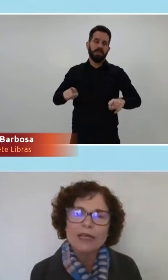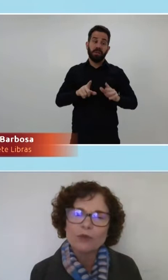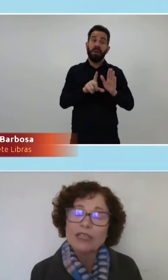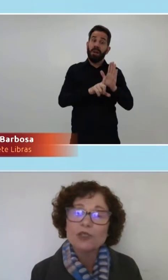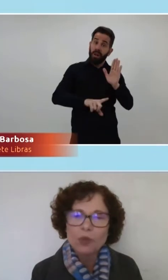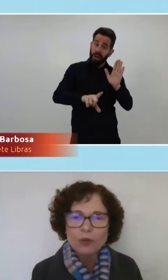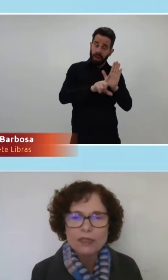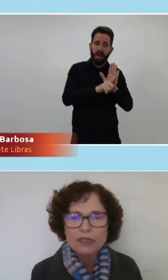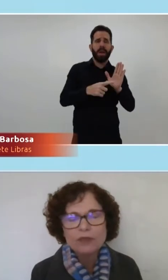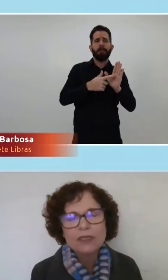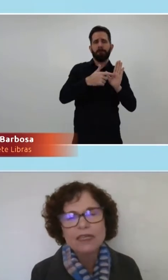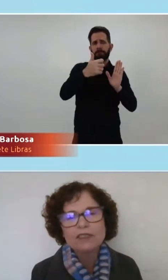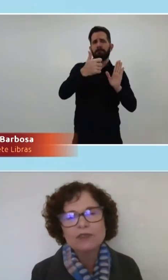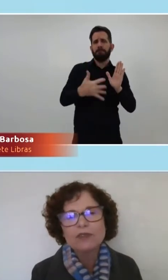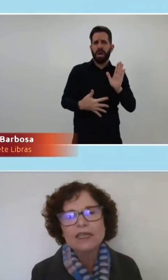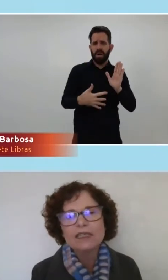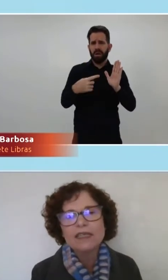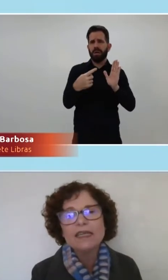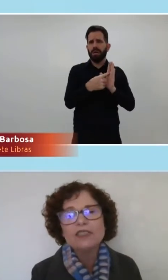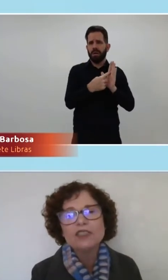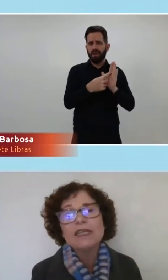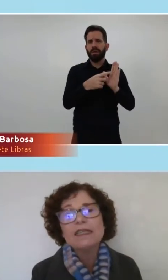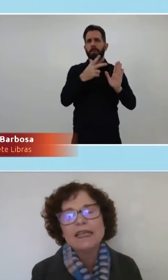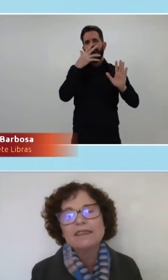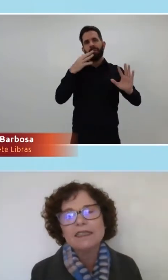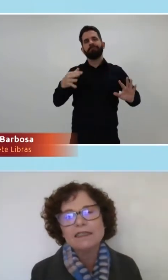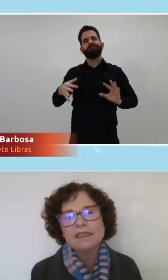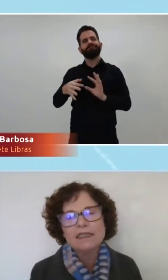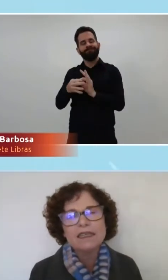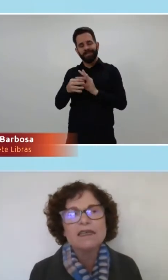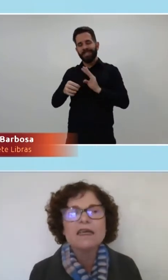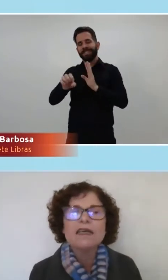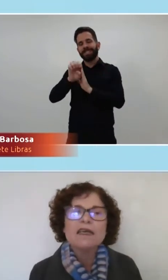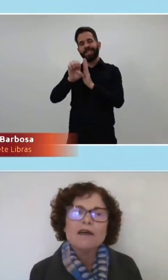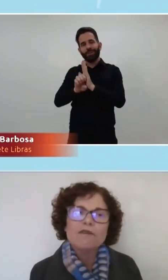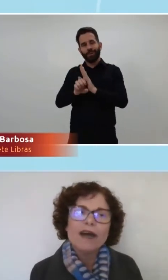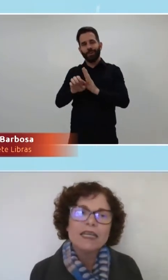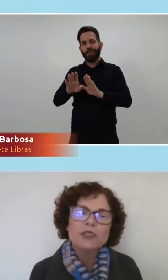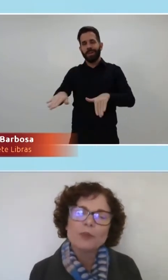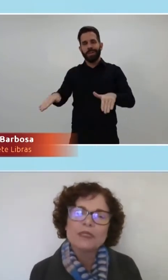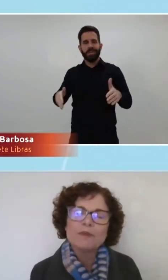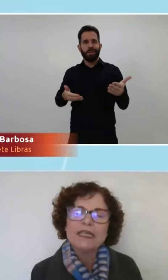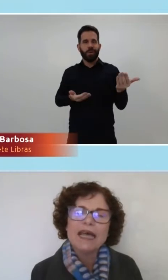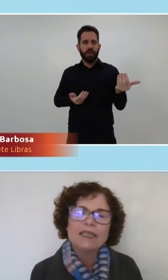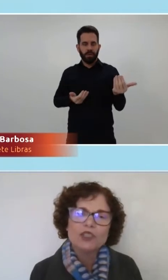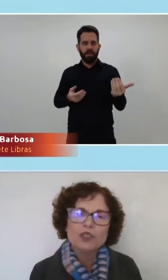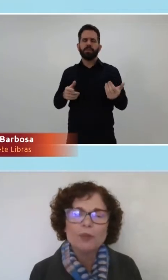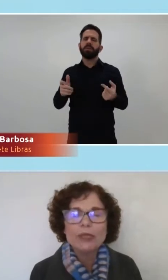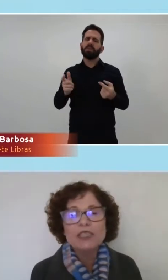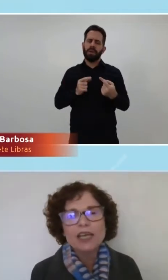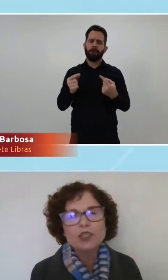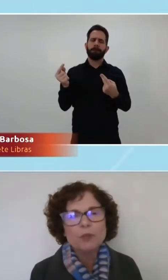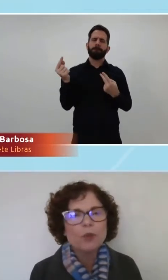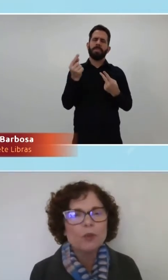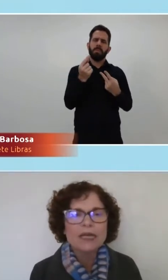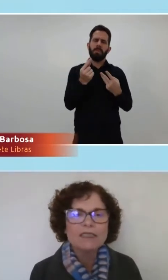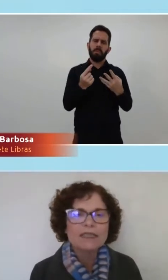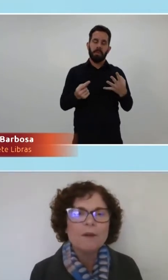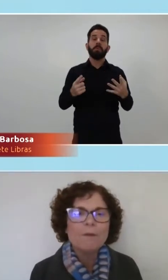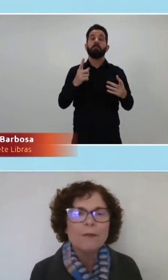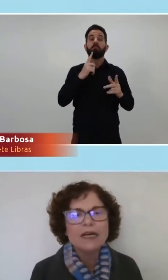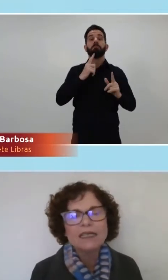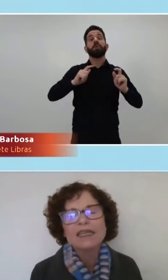alterou, atualizou o Estatuto da Criança e do Adolescente e tenta trazer várias possibilidades de políticas